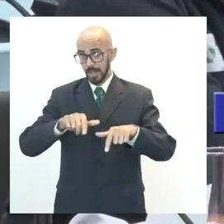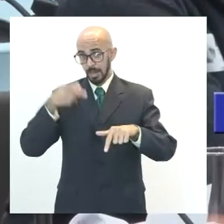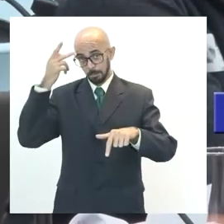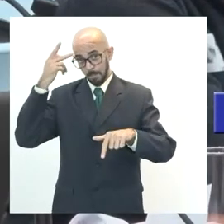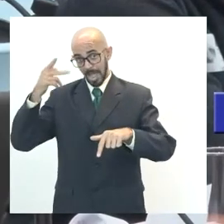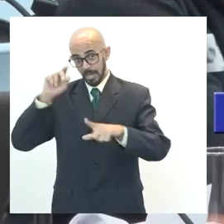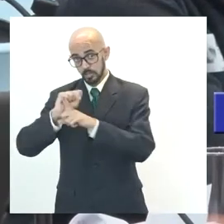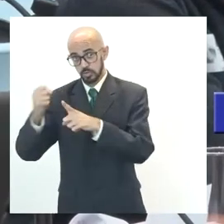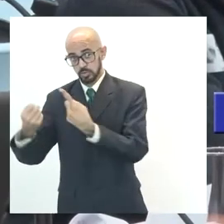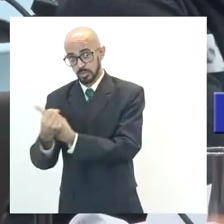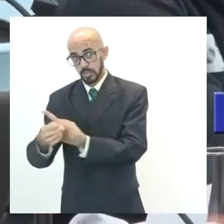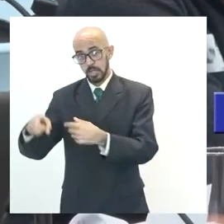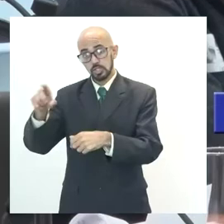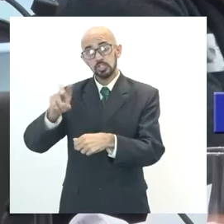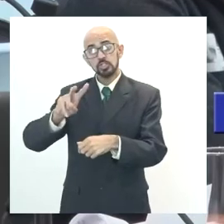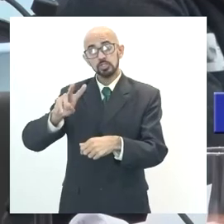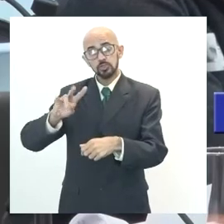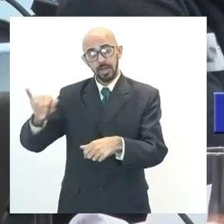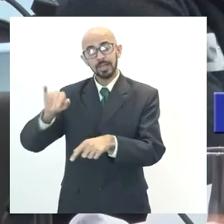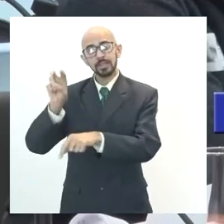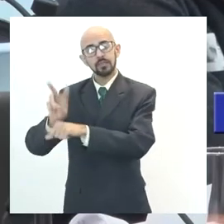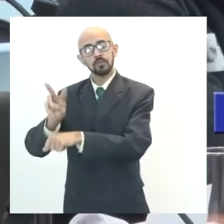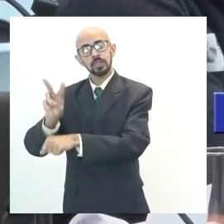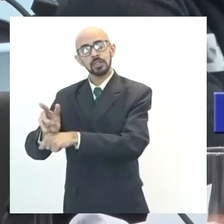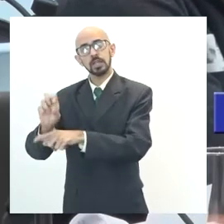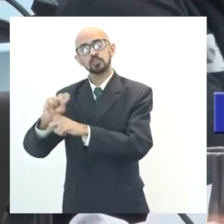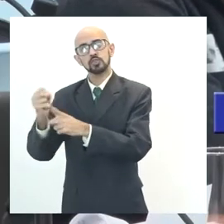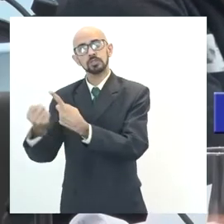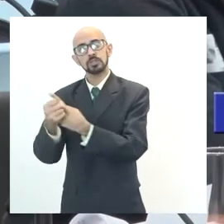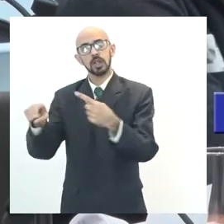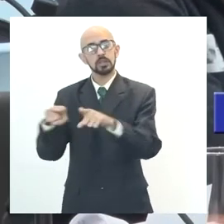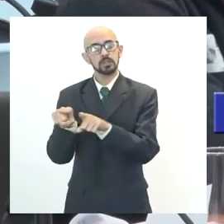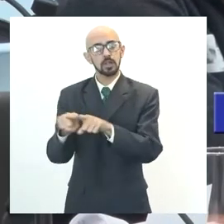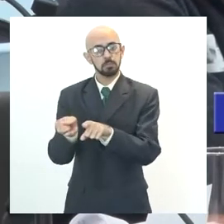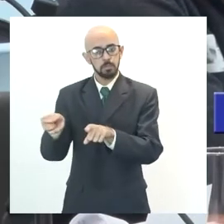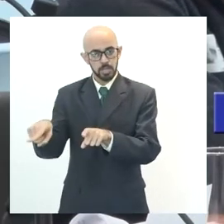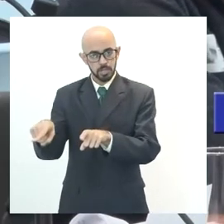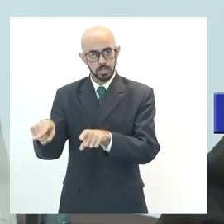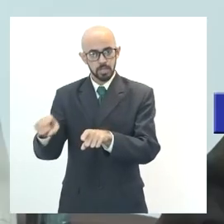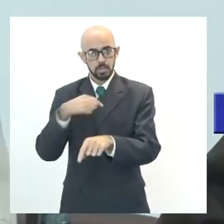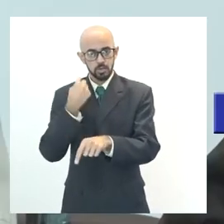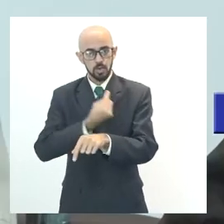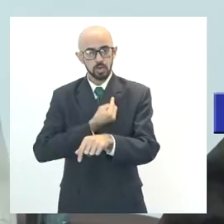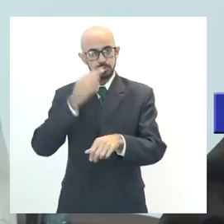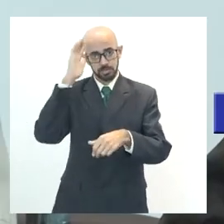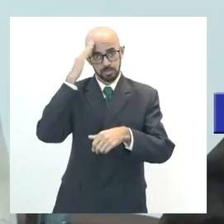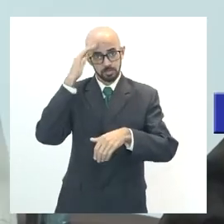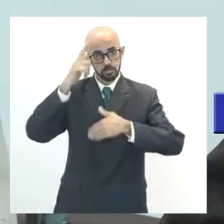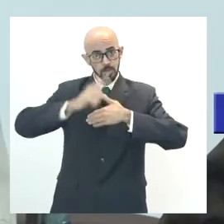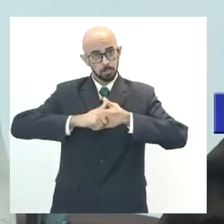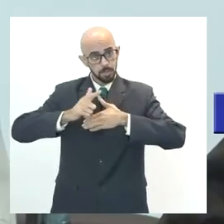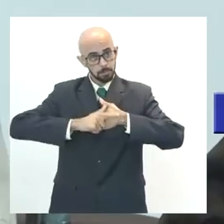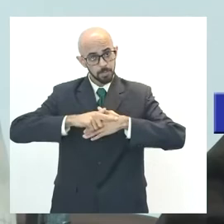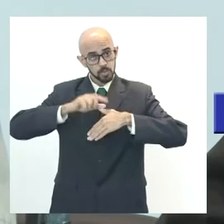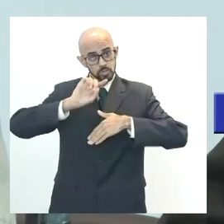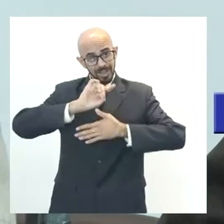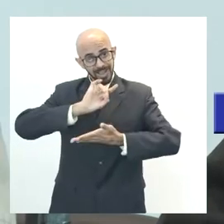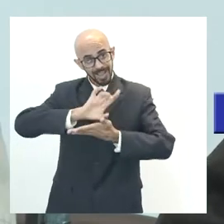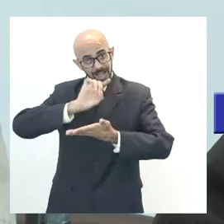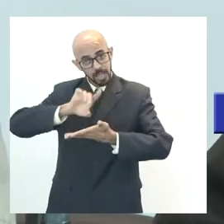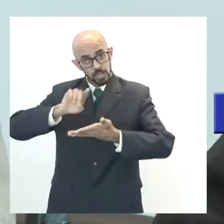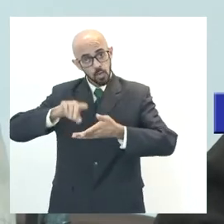defendendo Essa sociedade nós entendemos que esse é o papel de cada servidor